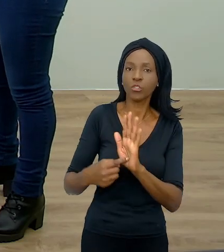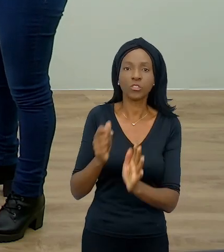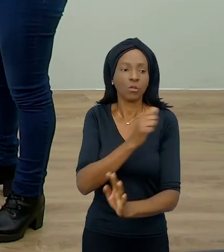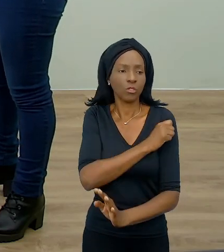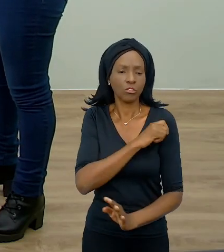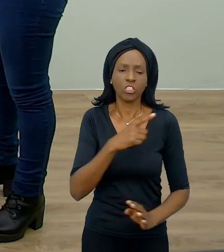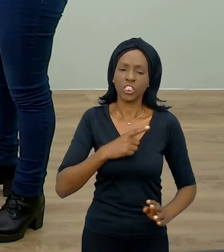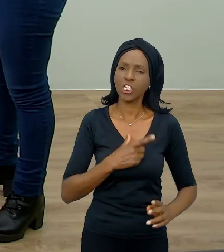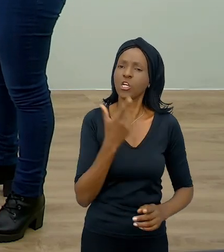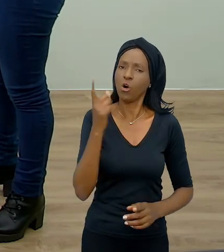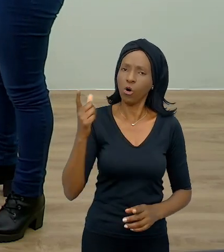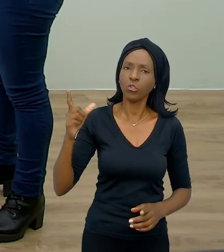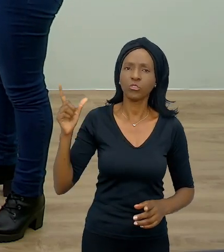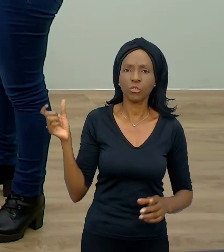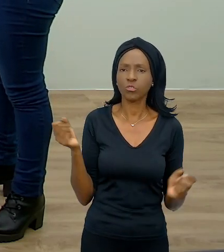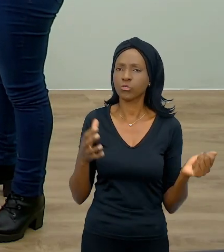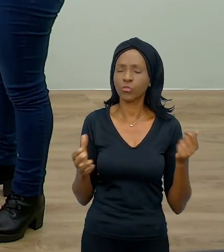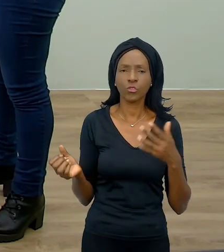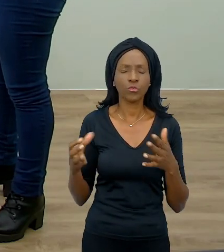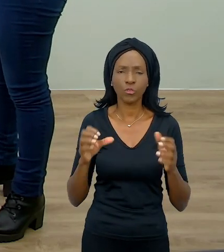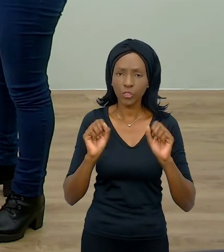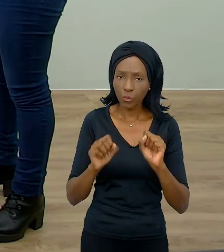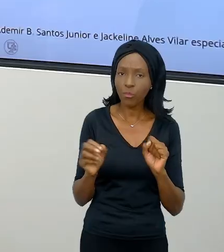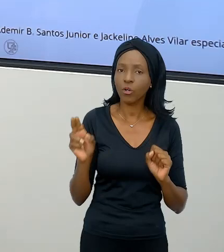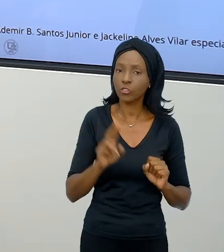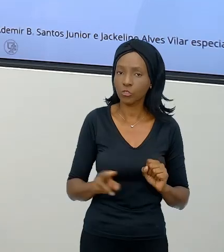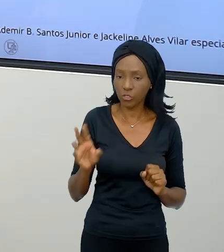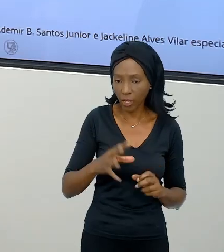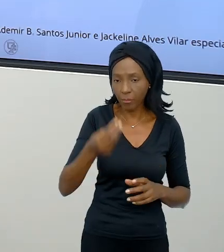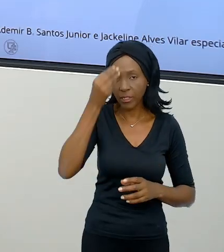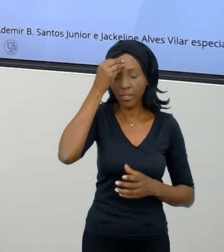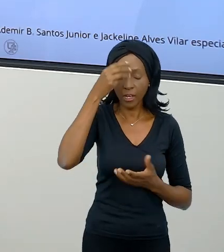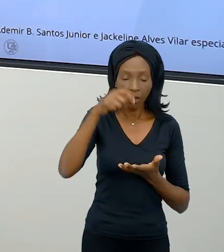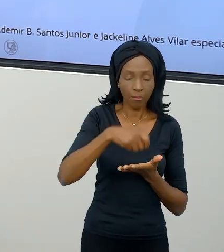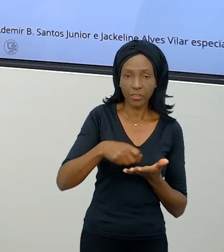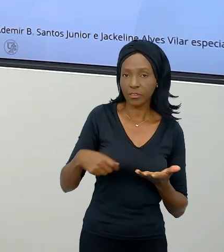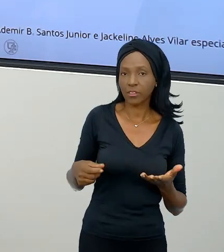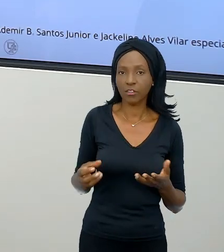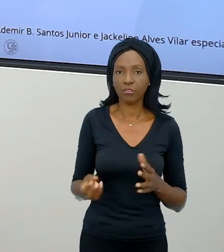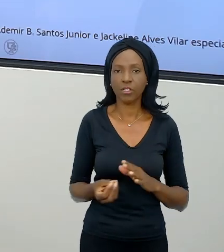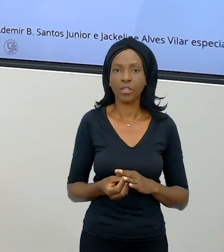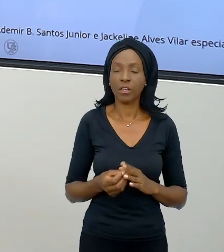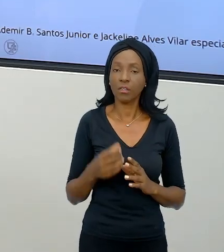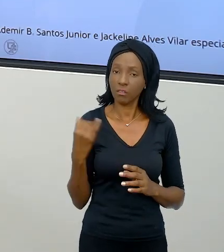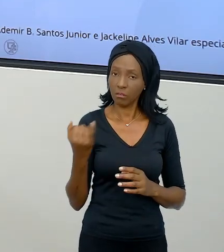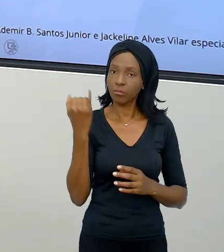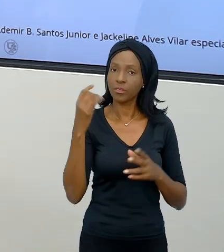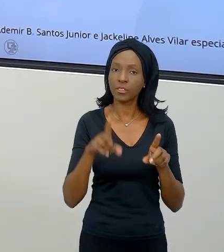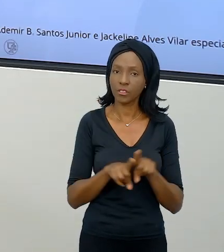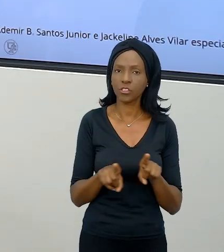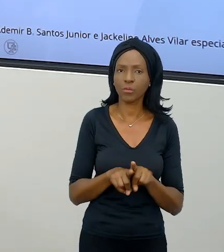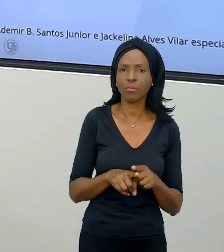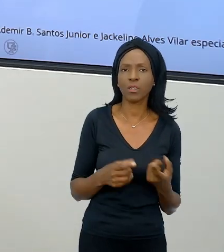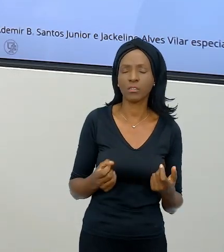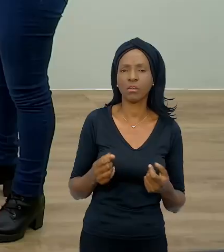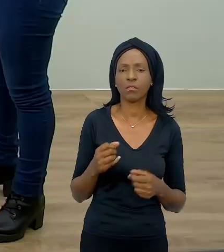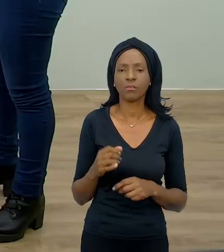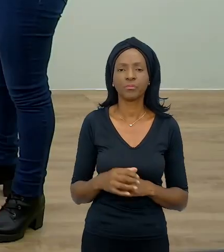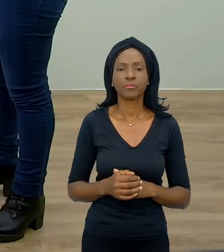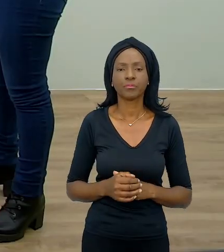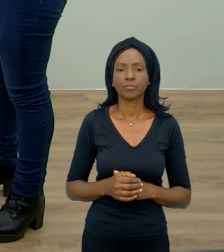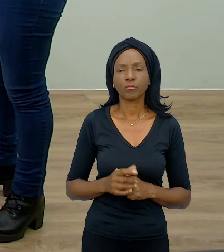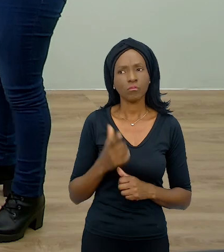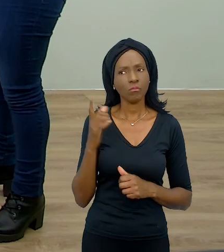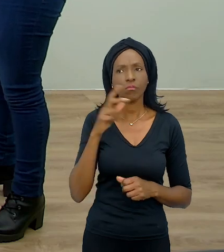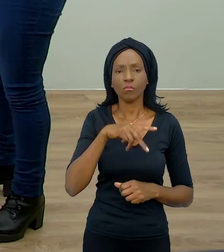né, de fazer esse registro, que pode ser bem interessante também. Inclusive, quando os professores, né, têm a